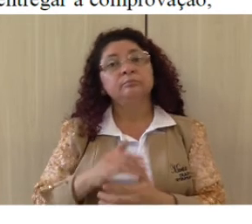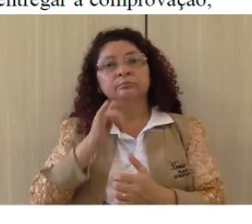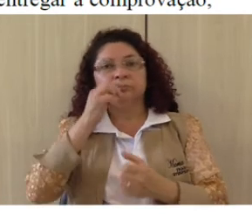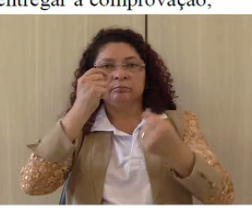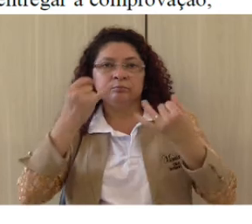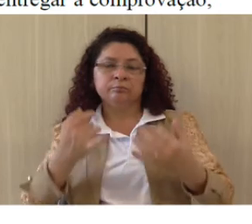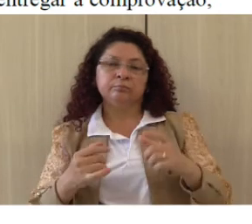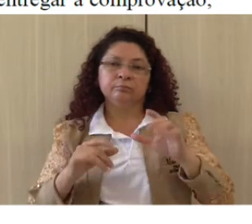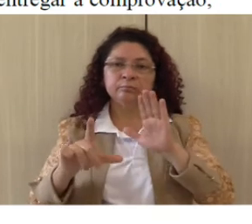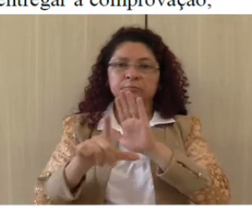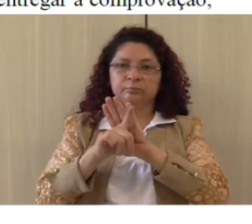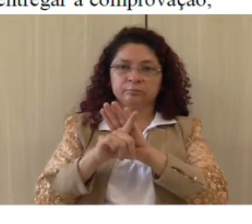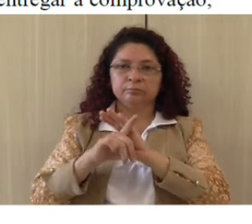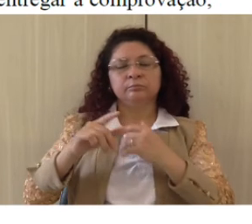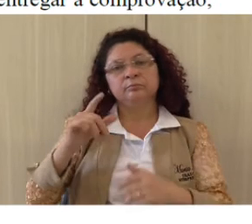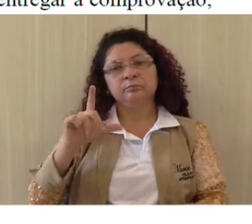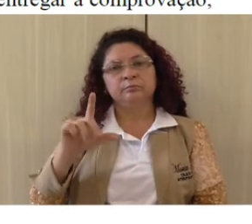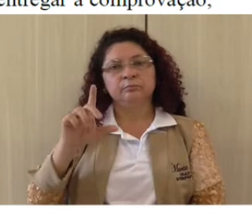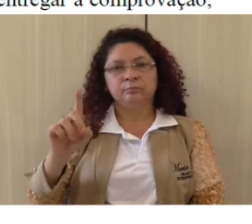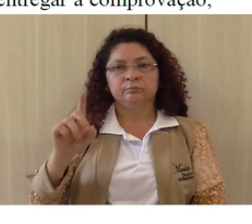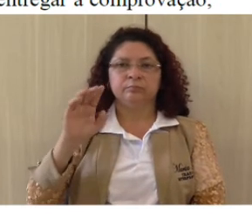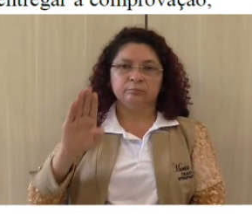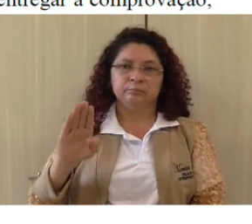na LDB número